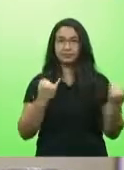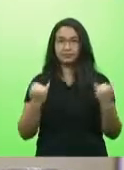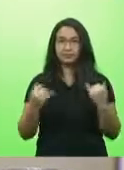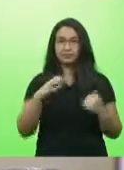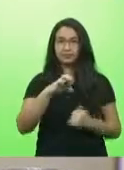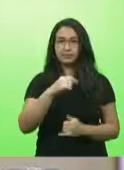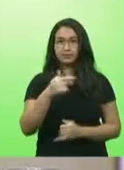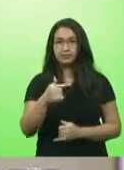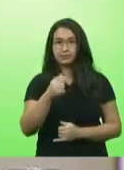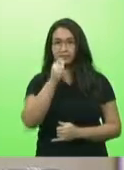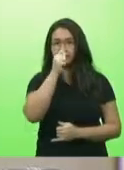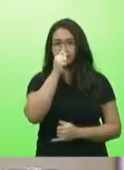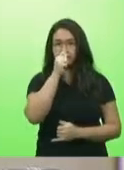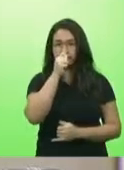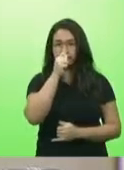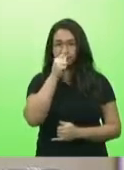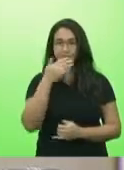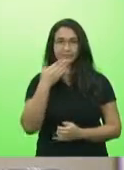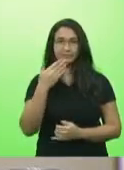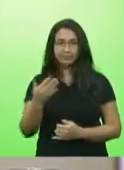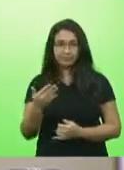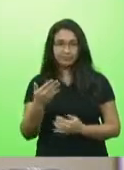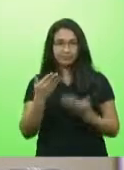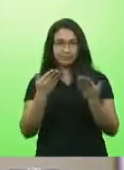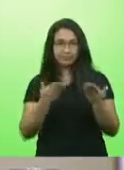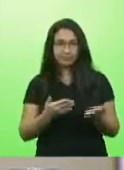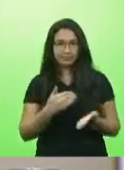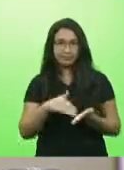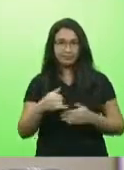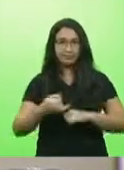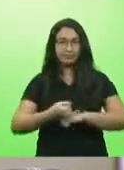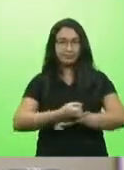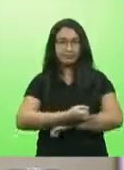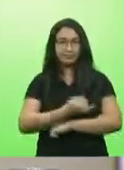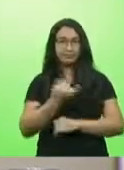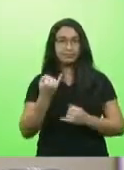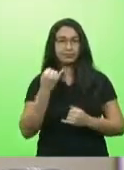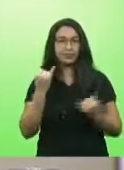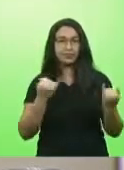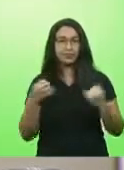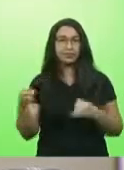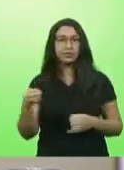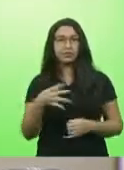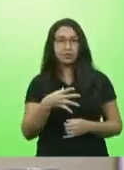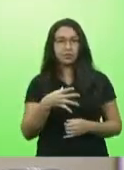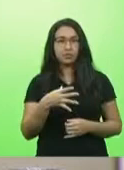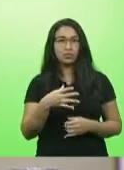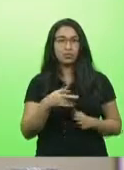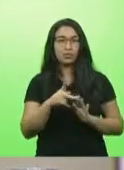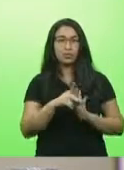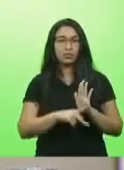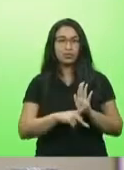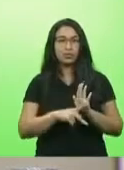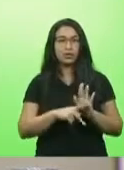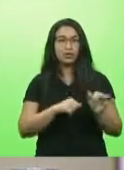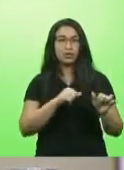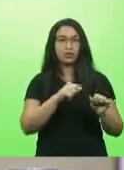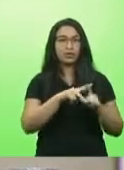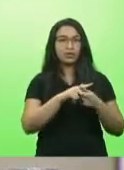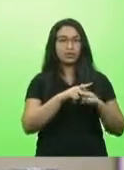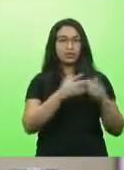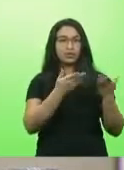97 autor deputado João Amin solicitando ao secretário do estado da infraestrutura informações atualizadas acerca do projeto de restauração da rodovia SC